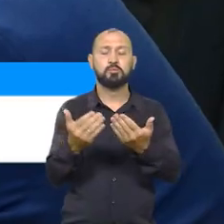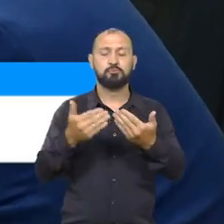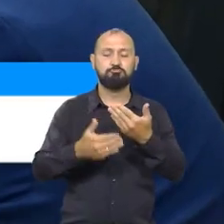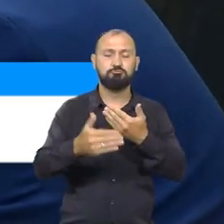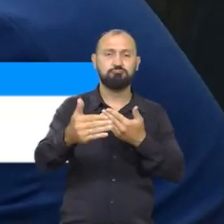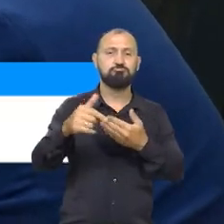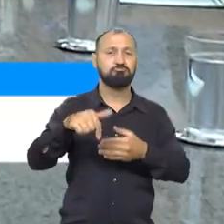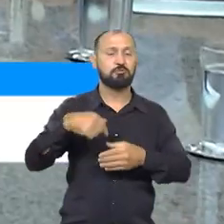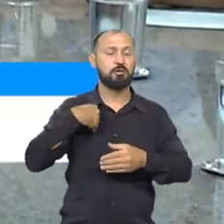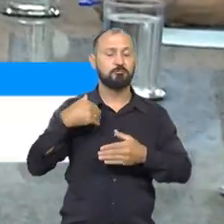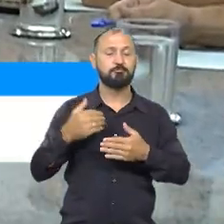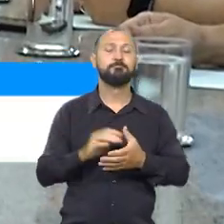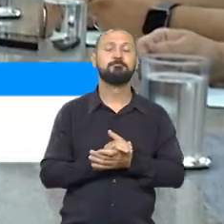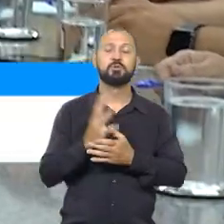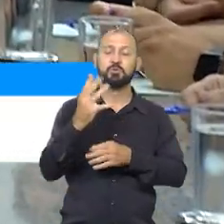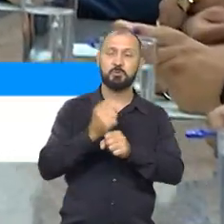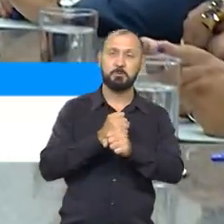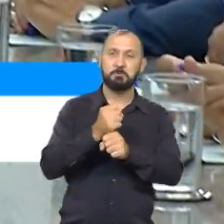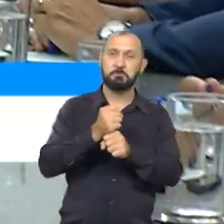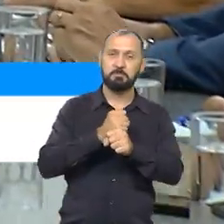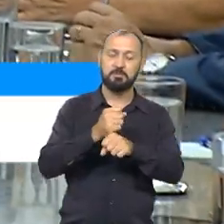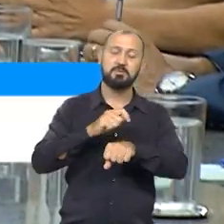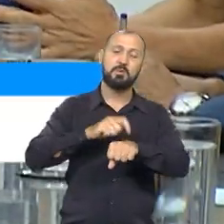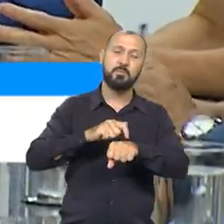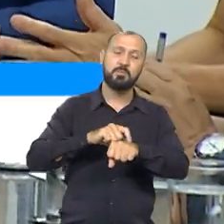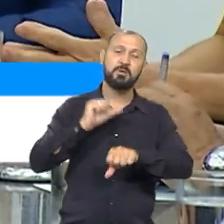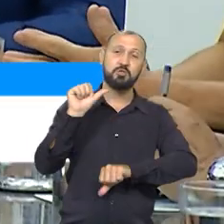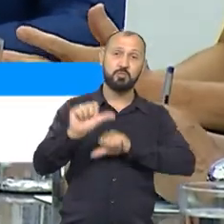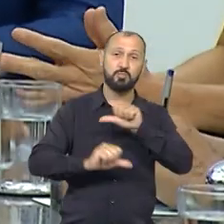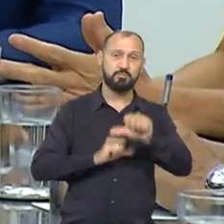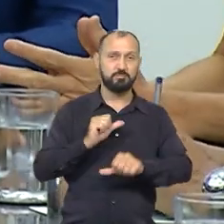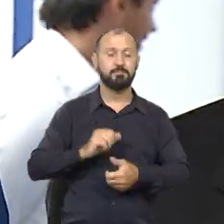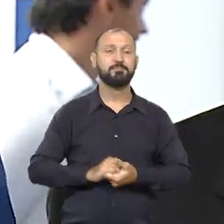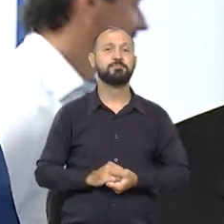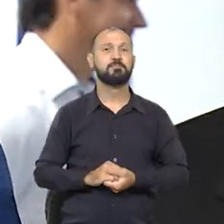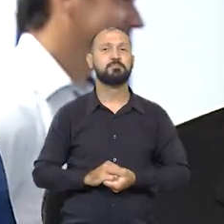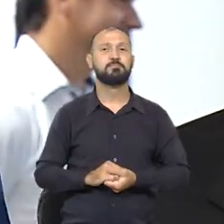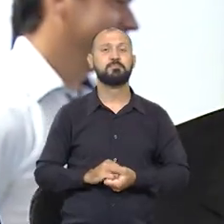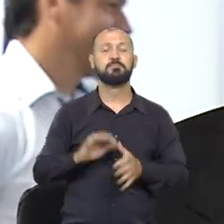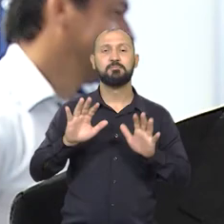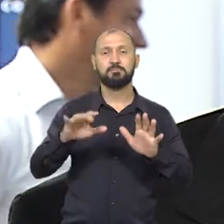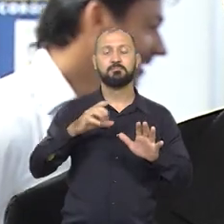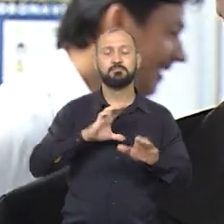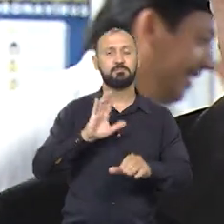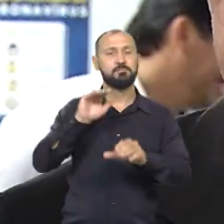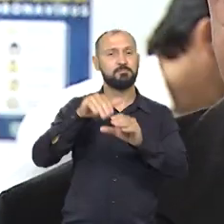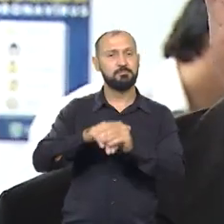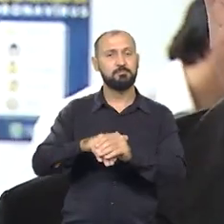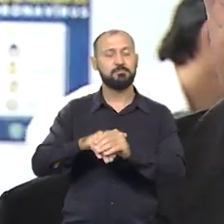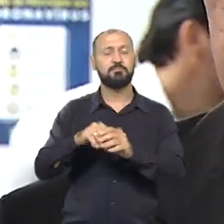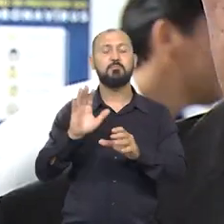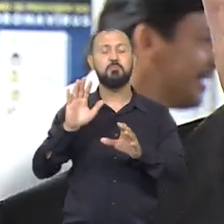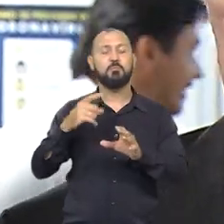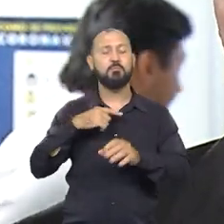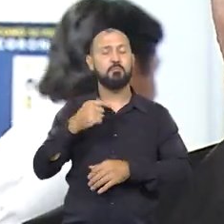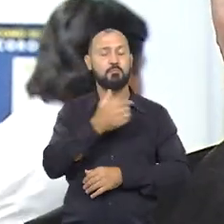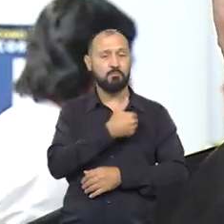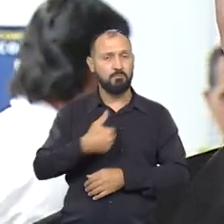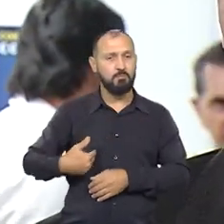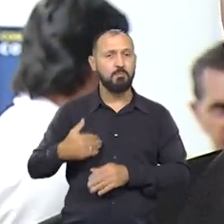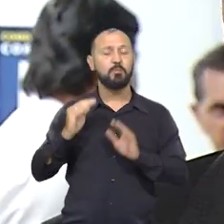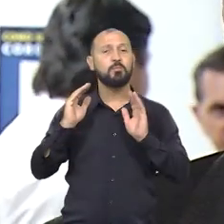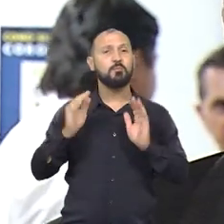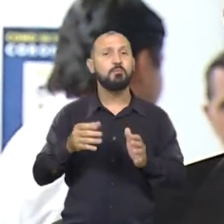em seu mandato Principalmente nesse momento de transição tanto que depois da eleição uma vez eleito Governador